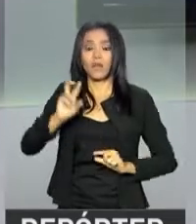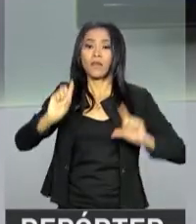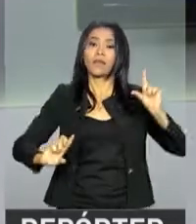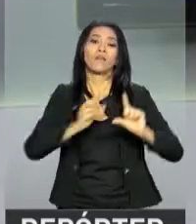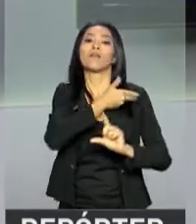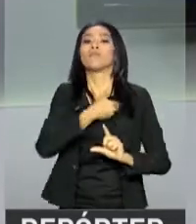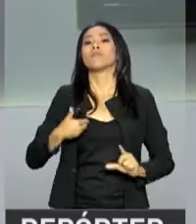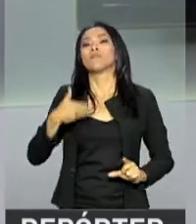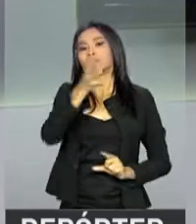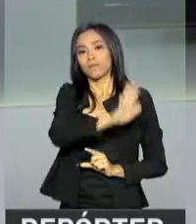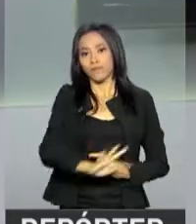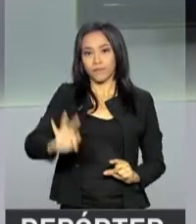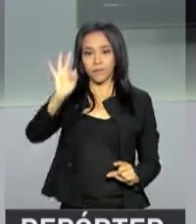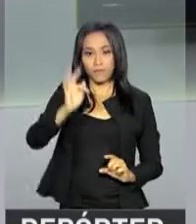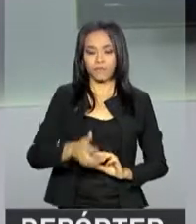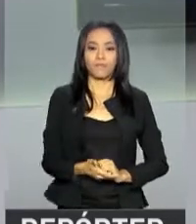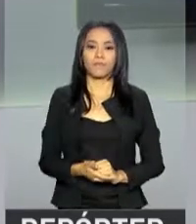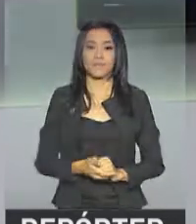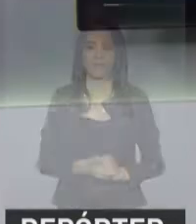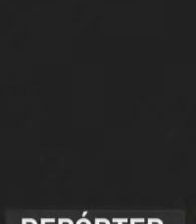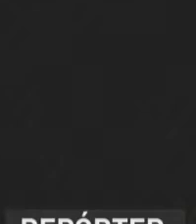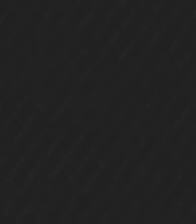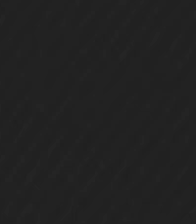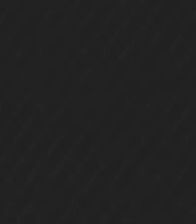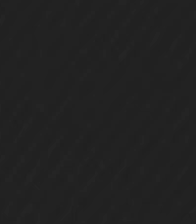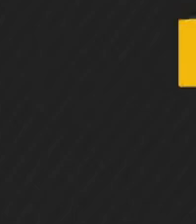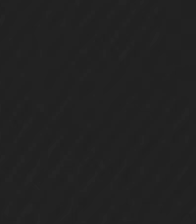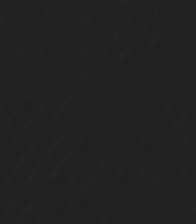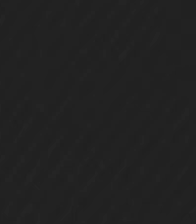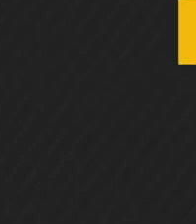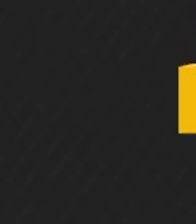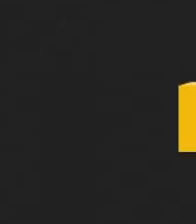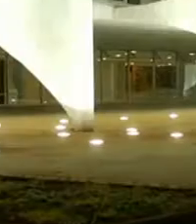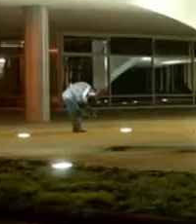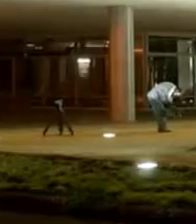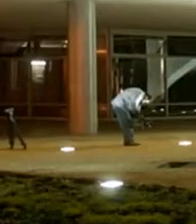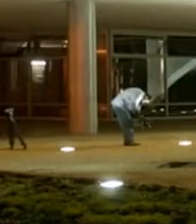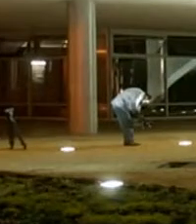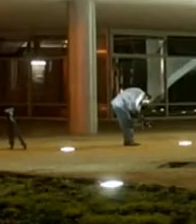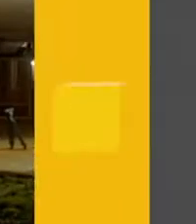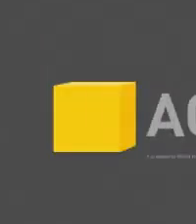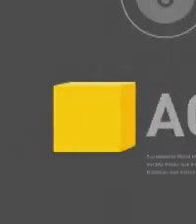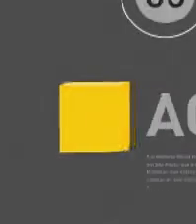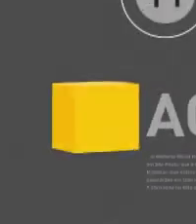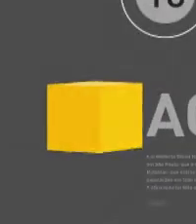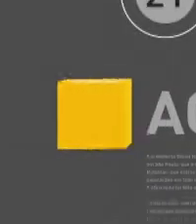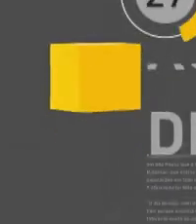gente na NBR, a TV do Governo Federal.